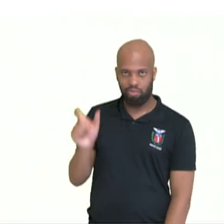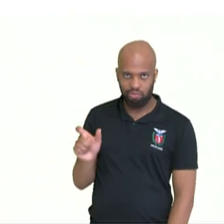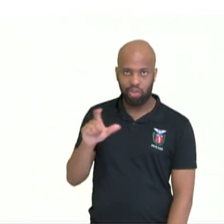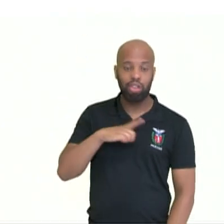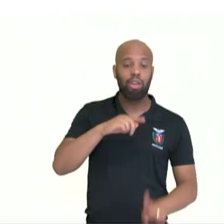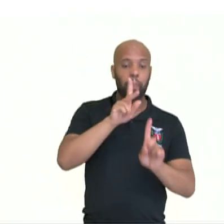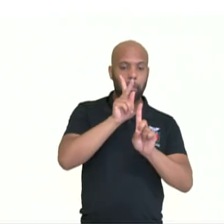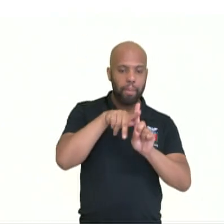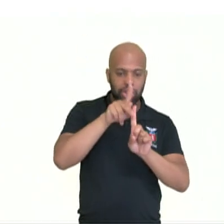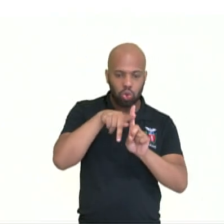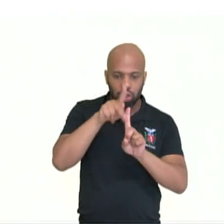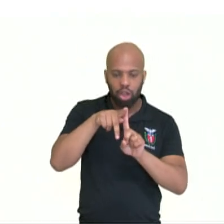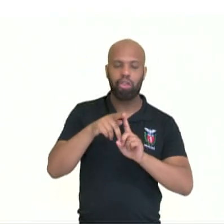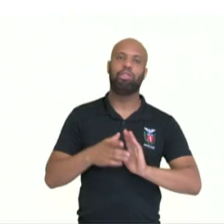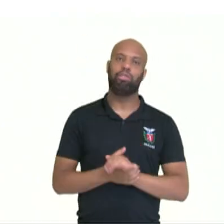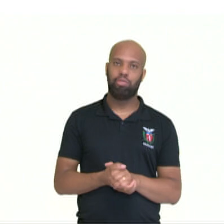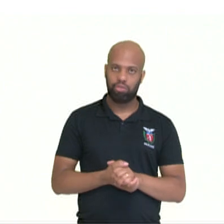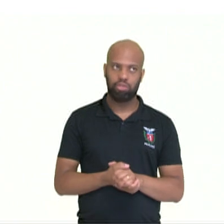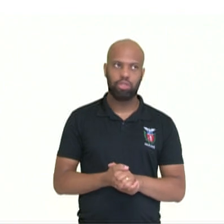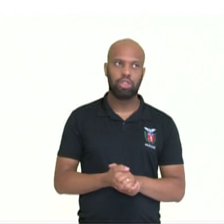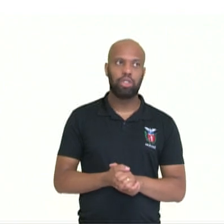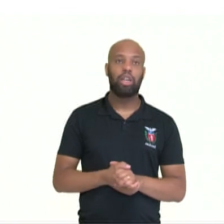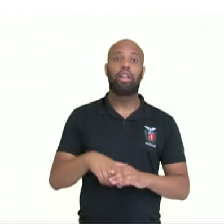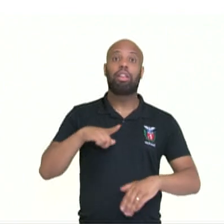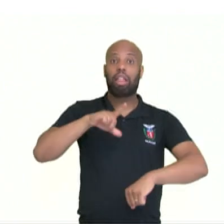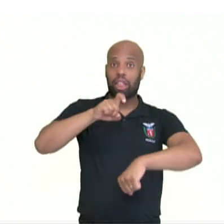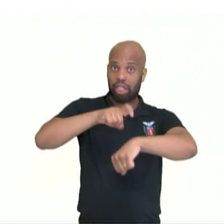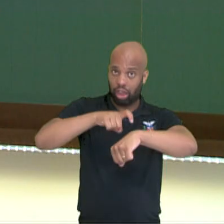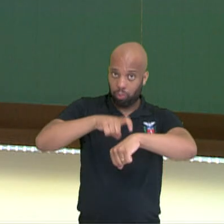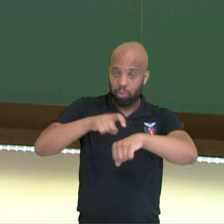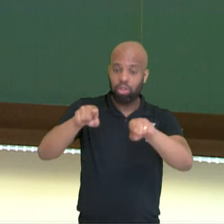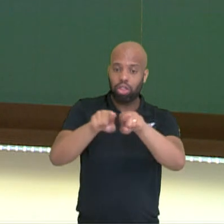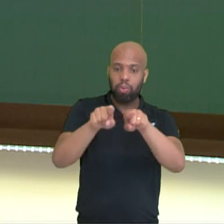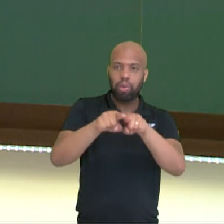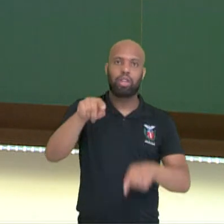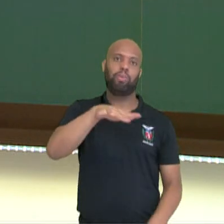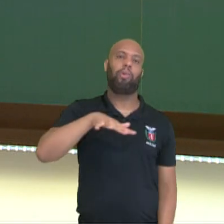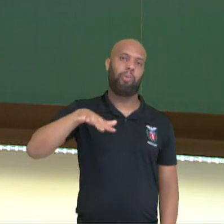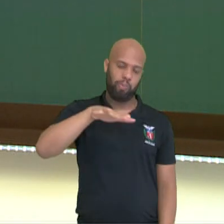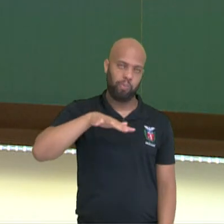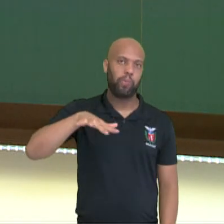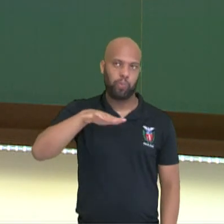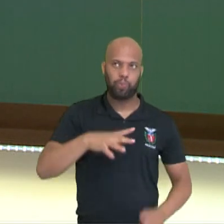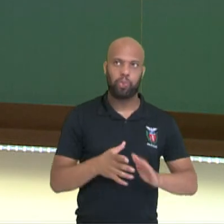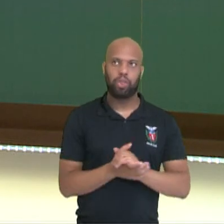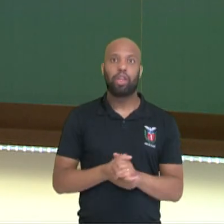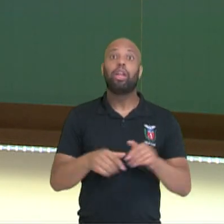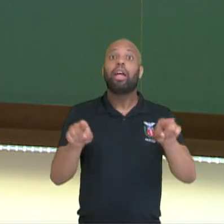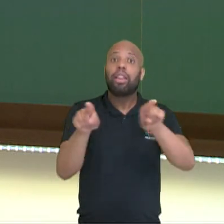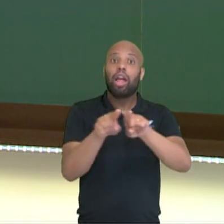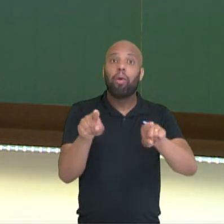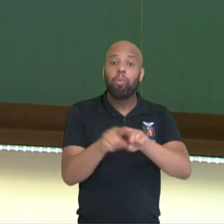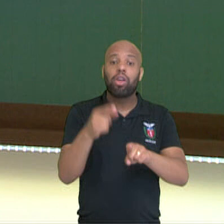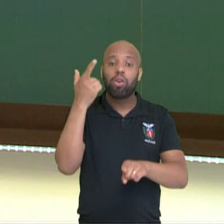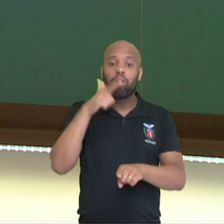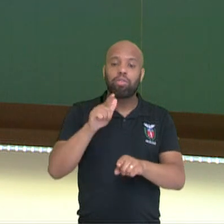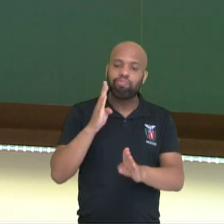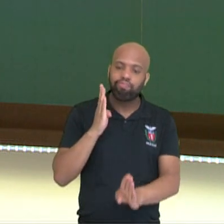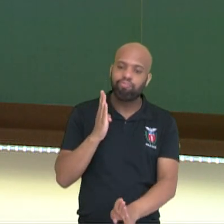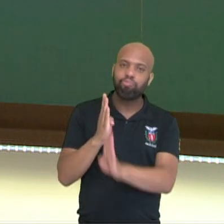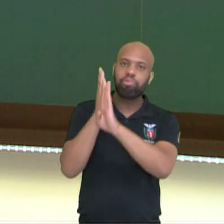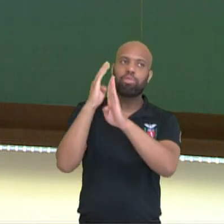coisa. Os pais, ele acha, não podiam ter feito aquilo. Se fizeram, é por uma única